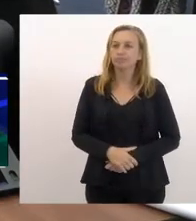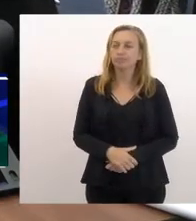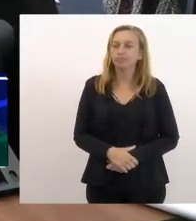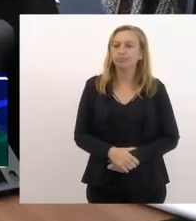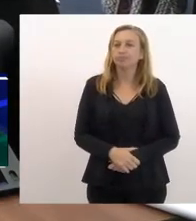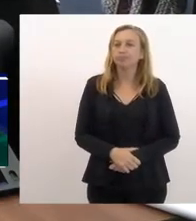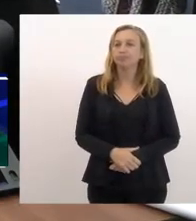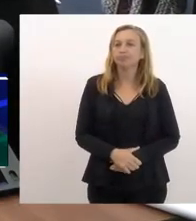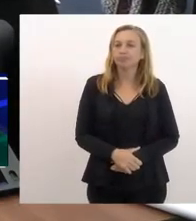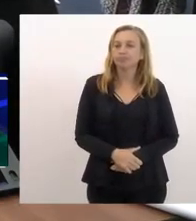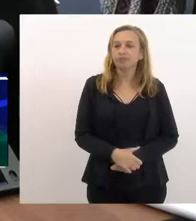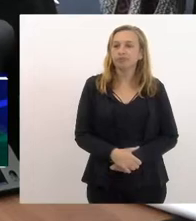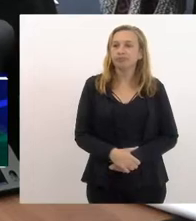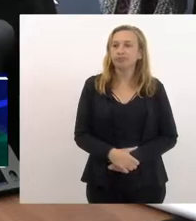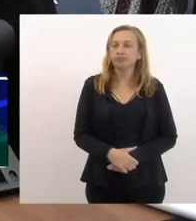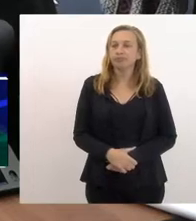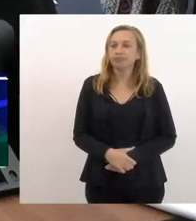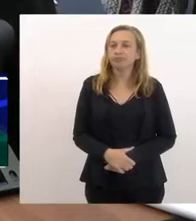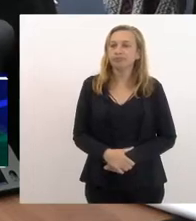Deputada Zeidan.